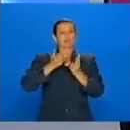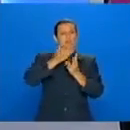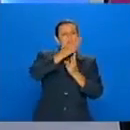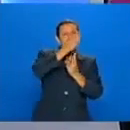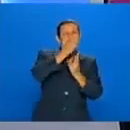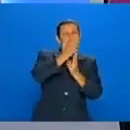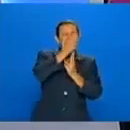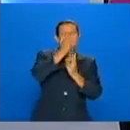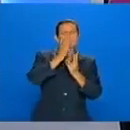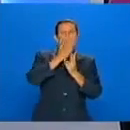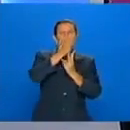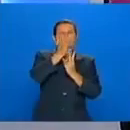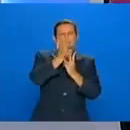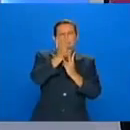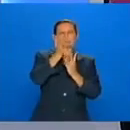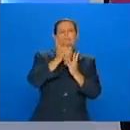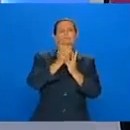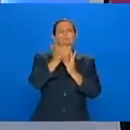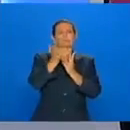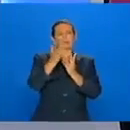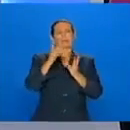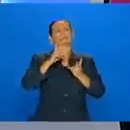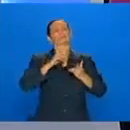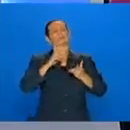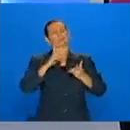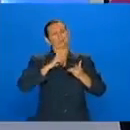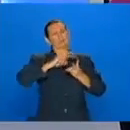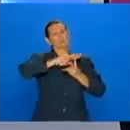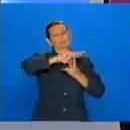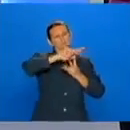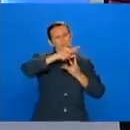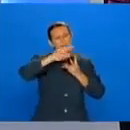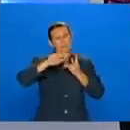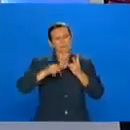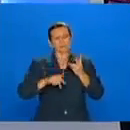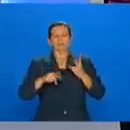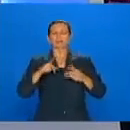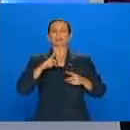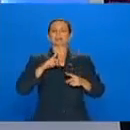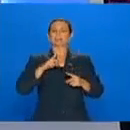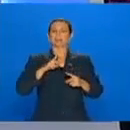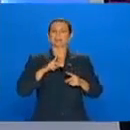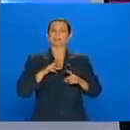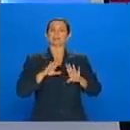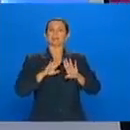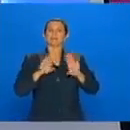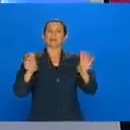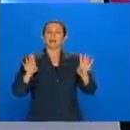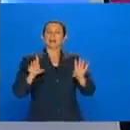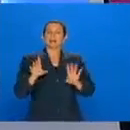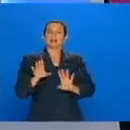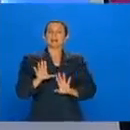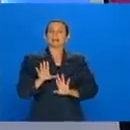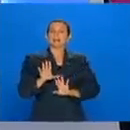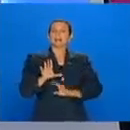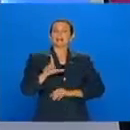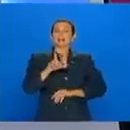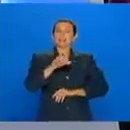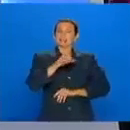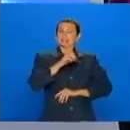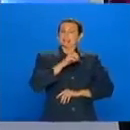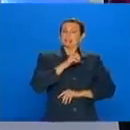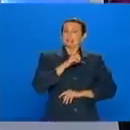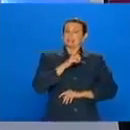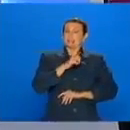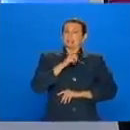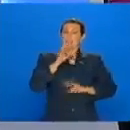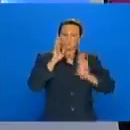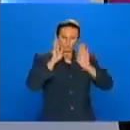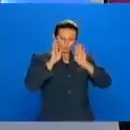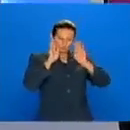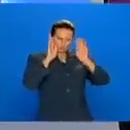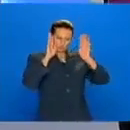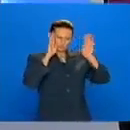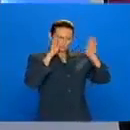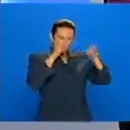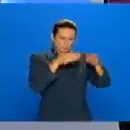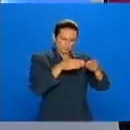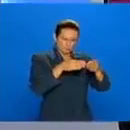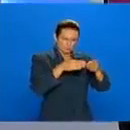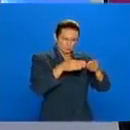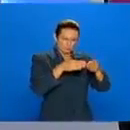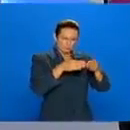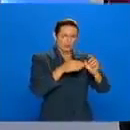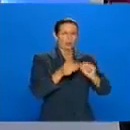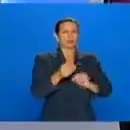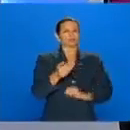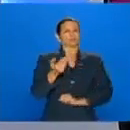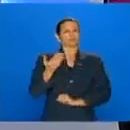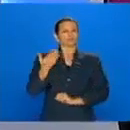hoje não iremos nos adentrar nisso. Seguindo a nossa discussão anterior, temos então de nos ater no passado